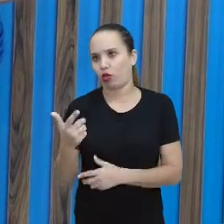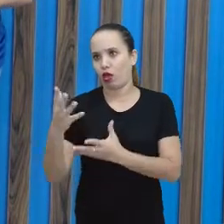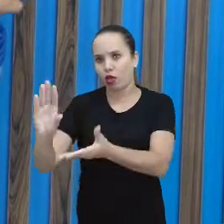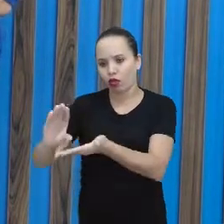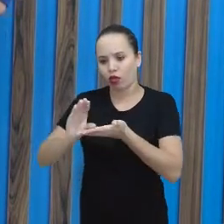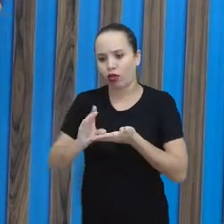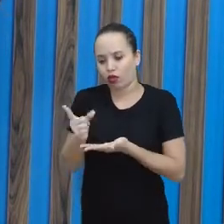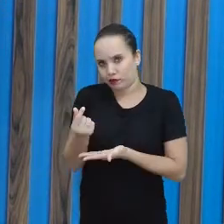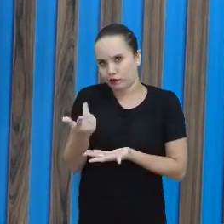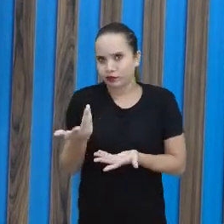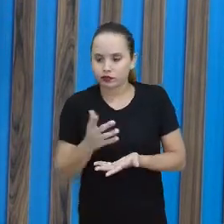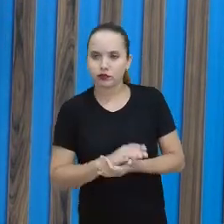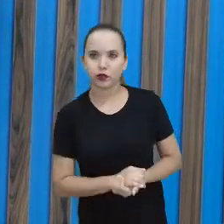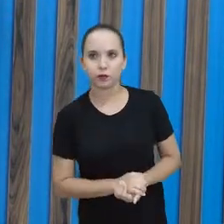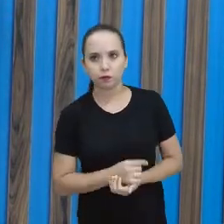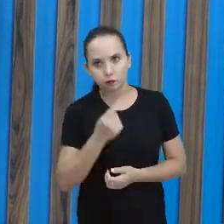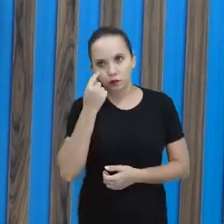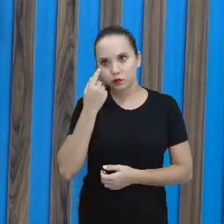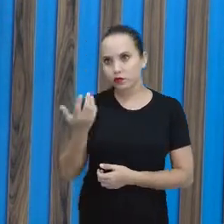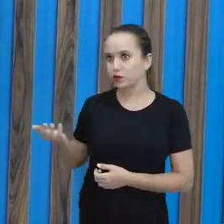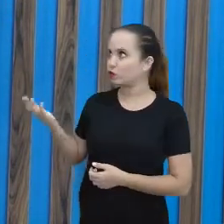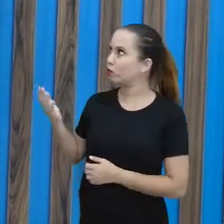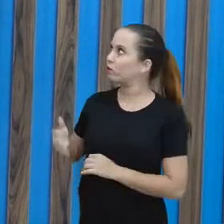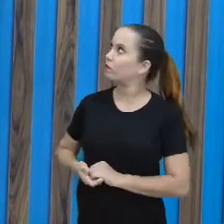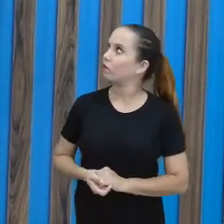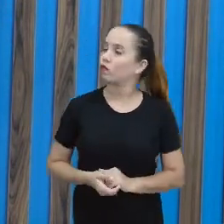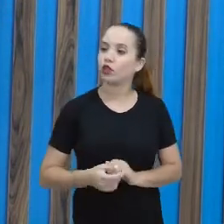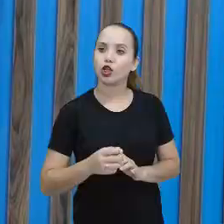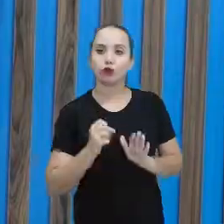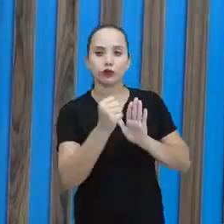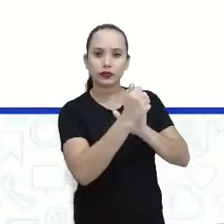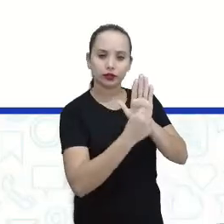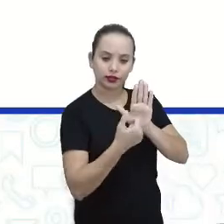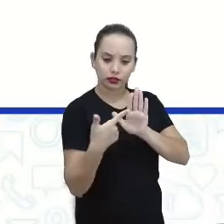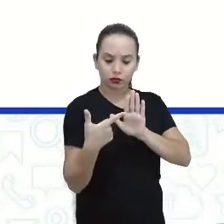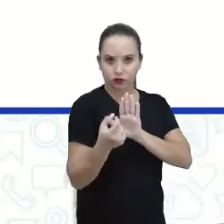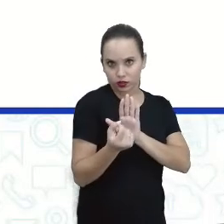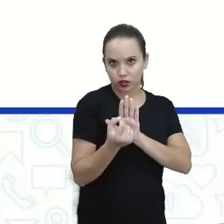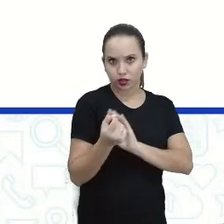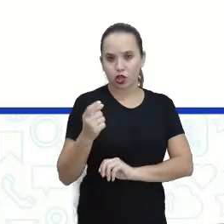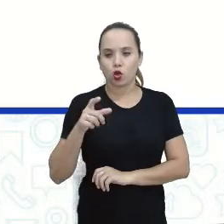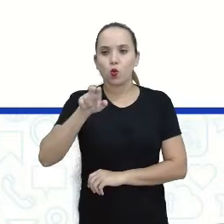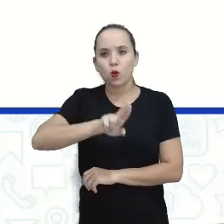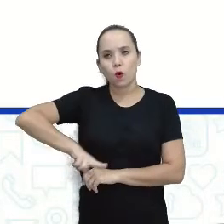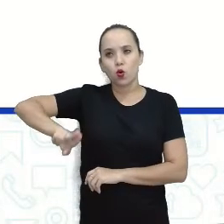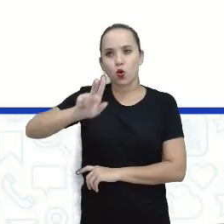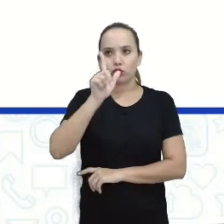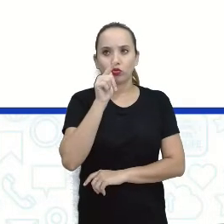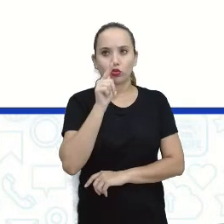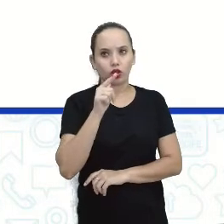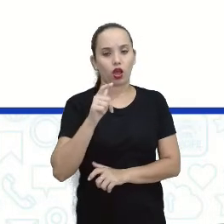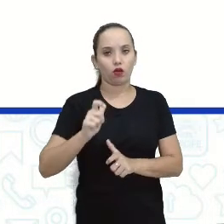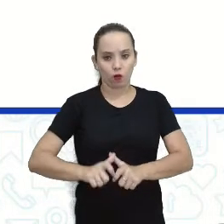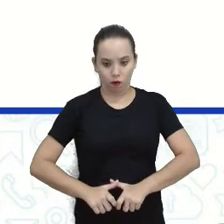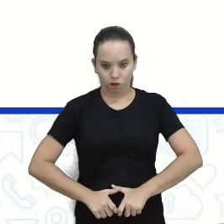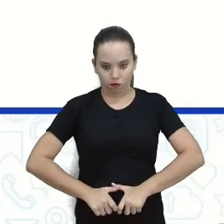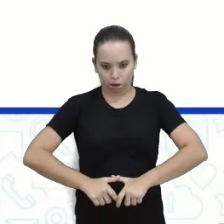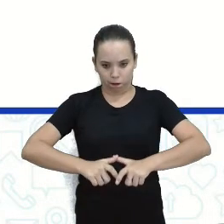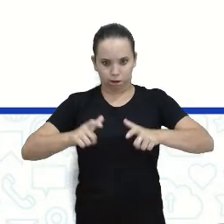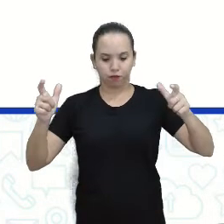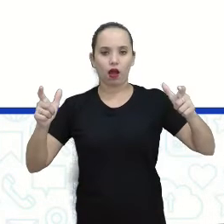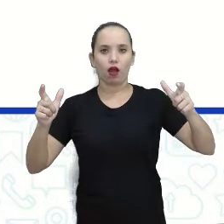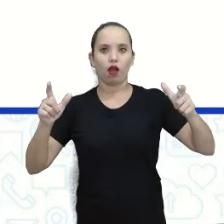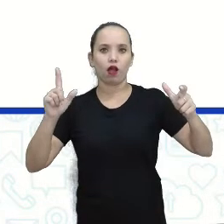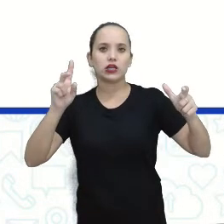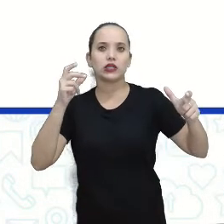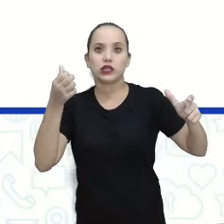E aí, ó, no século XX, esse consumo de água no mundo aumentou mais de